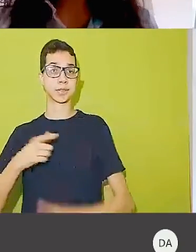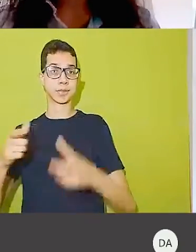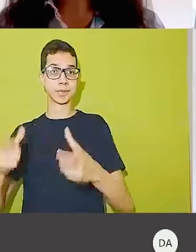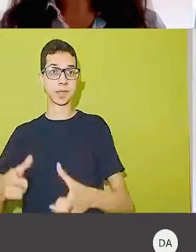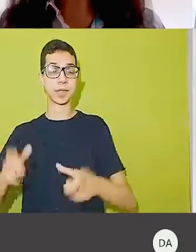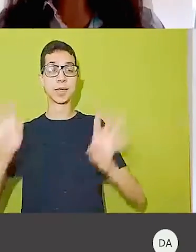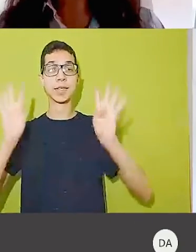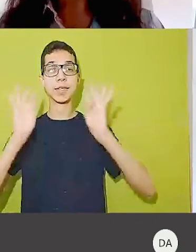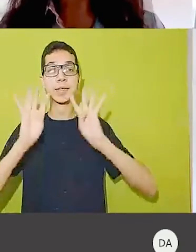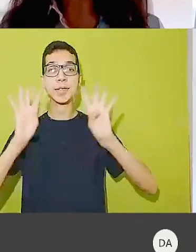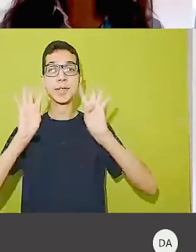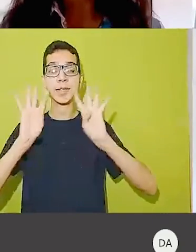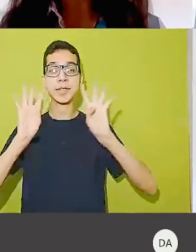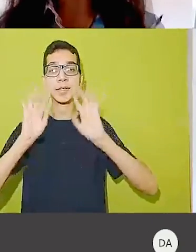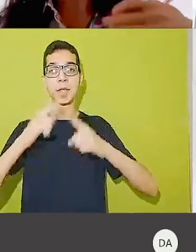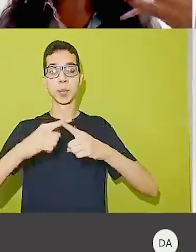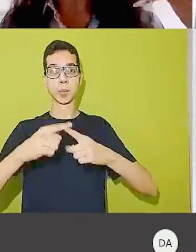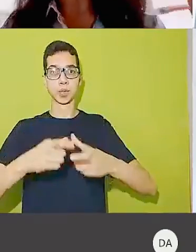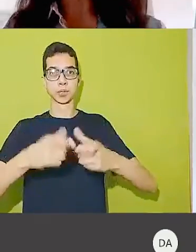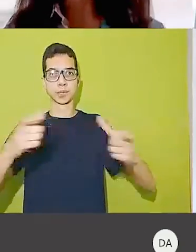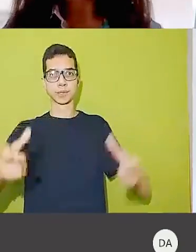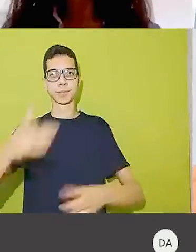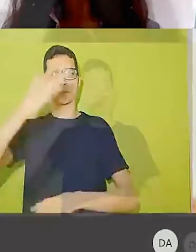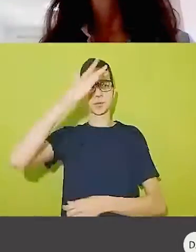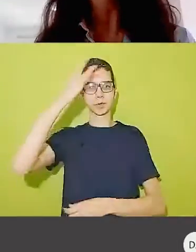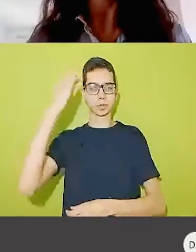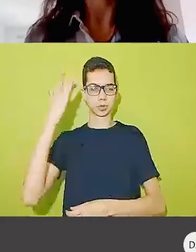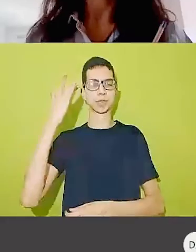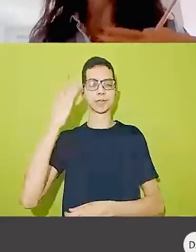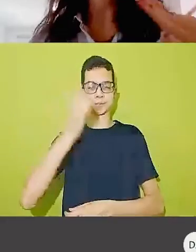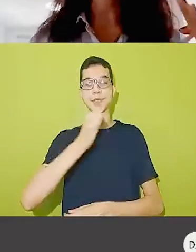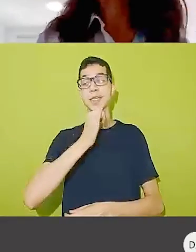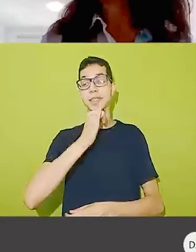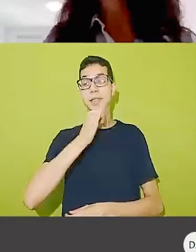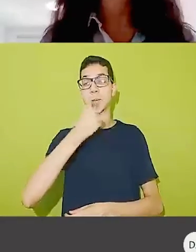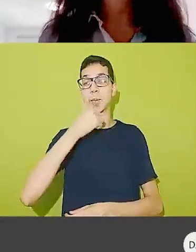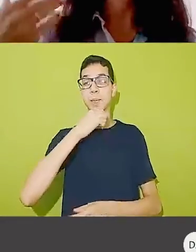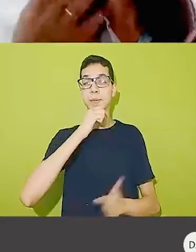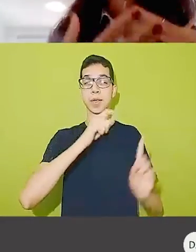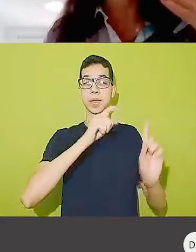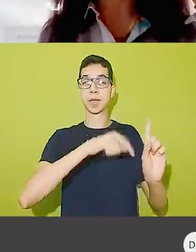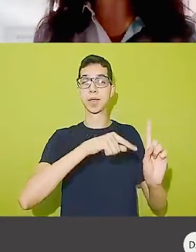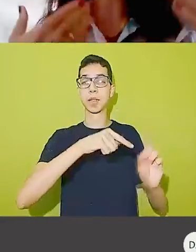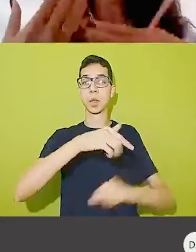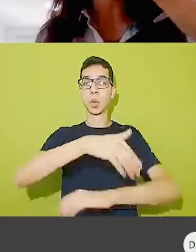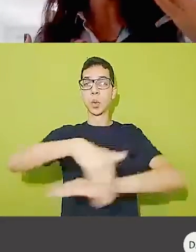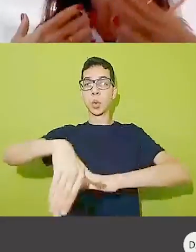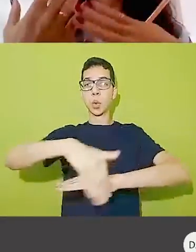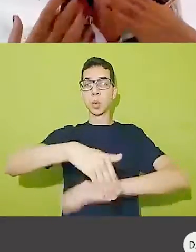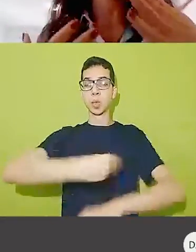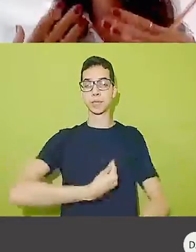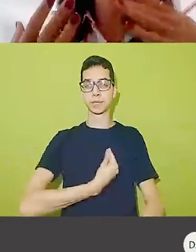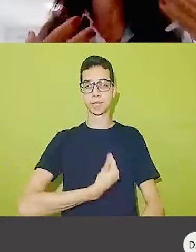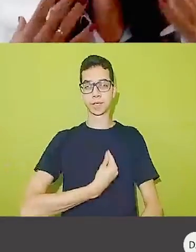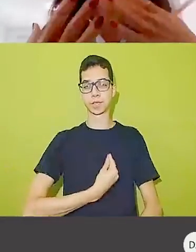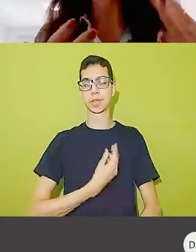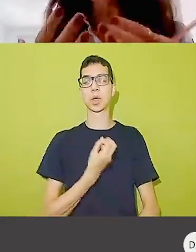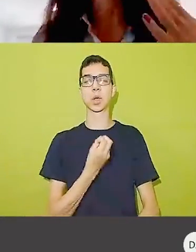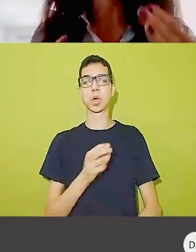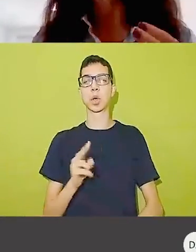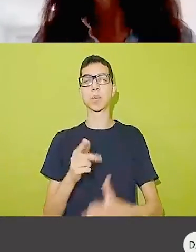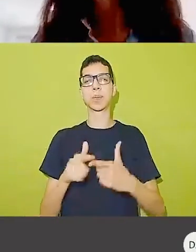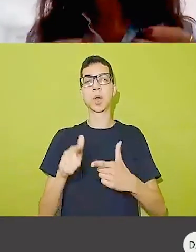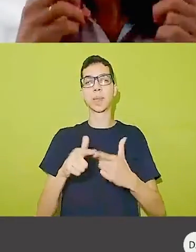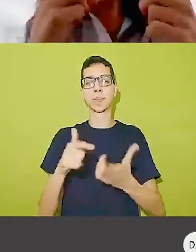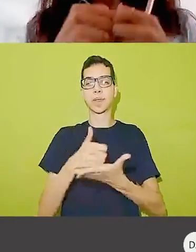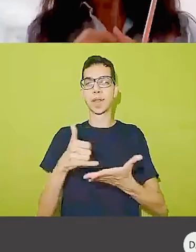porque muitas vezes, nesses casos em que a mãe está em situação de rua, ou faz uso problemático de drogas, ou vivencia alguma questão de